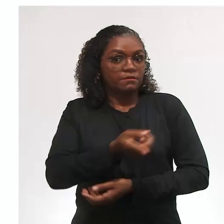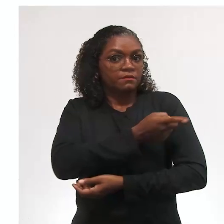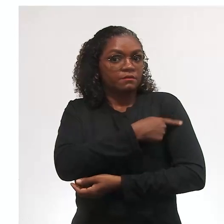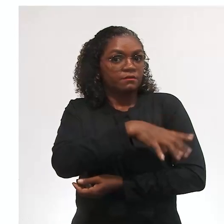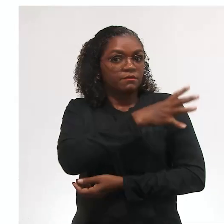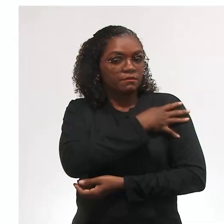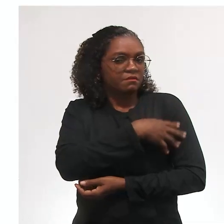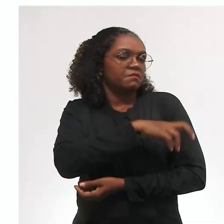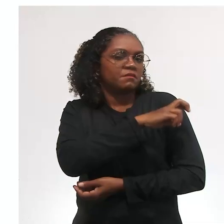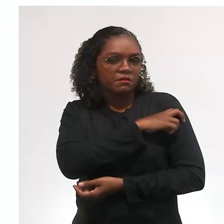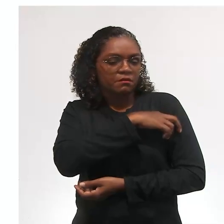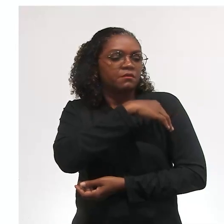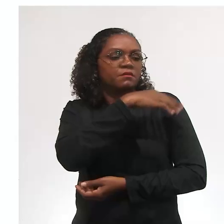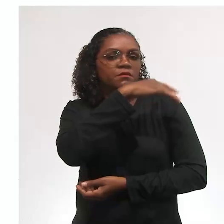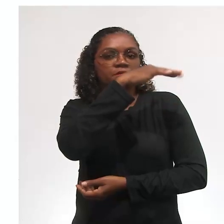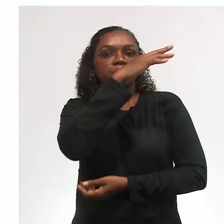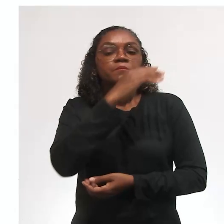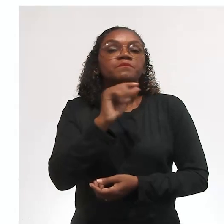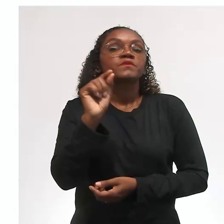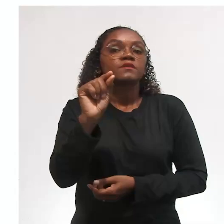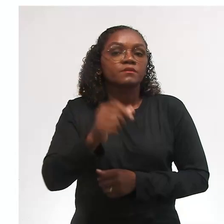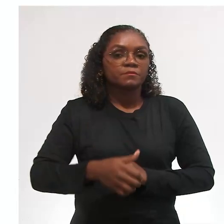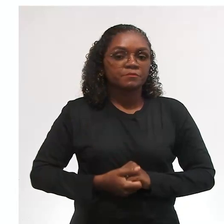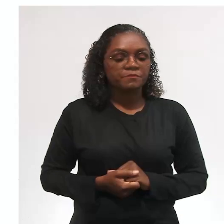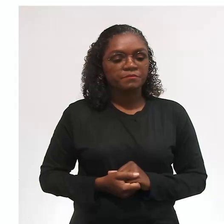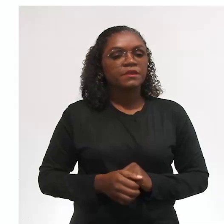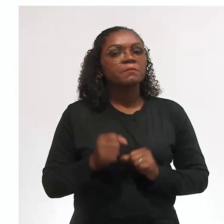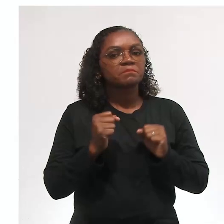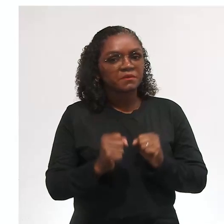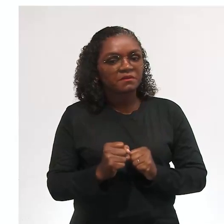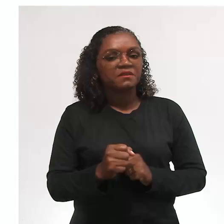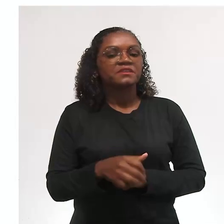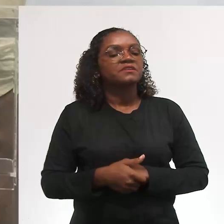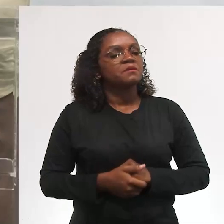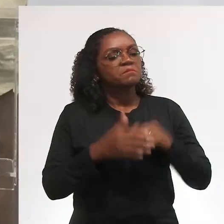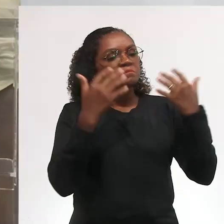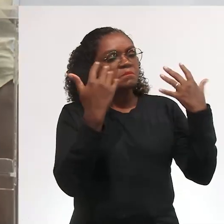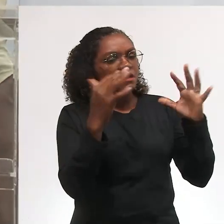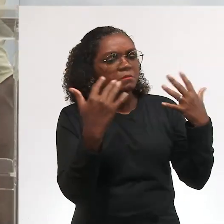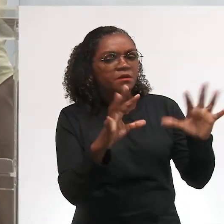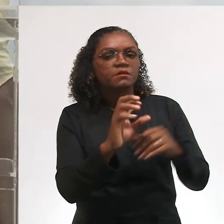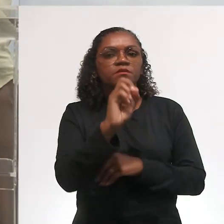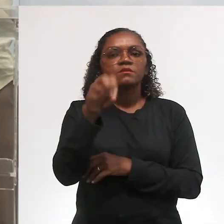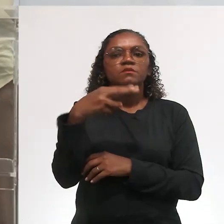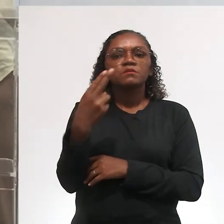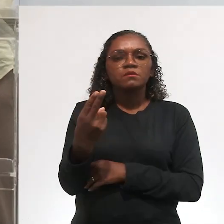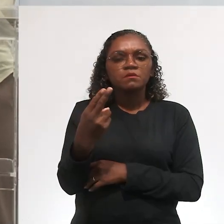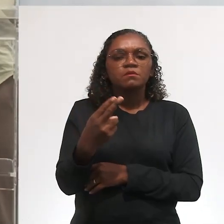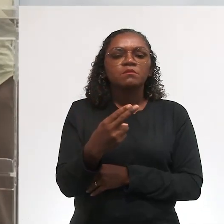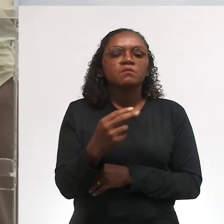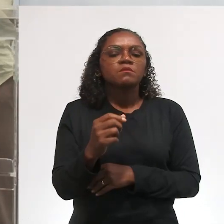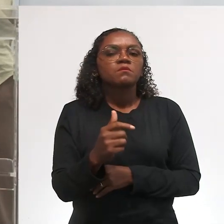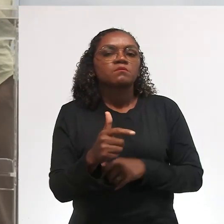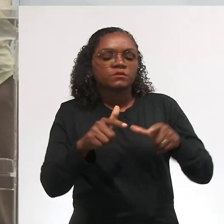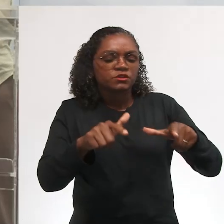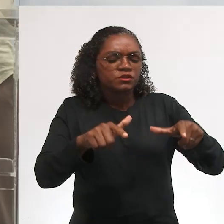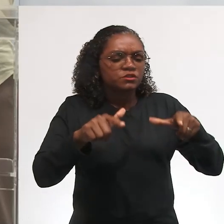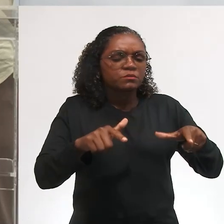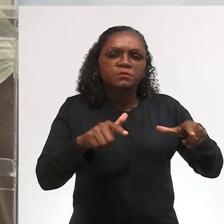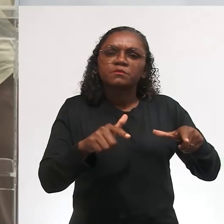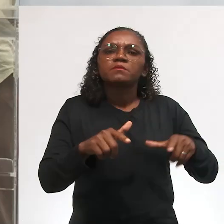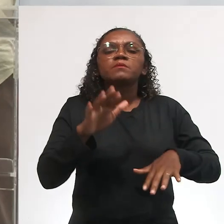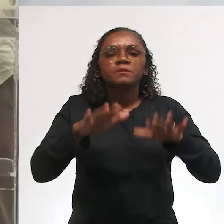certificados de reconhecimento social, tornam-se mais relevantes. É entender que, dependendo da idade,